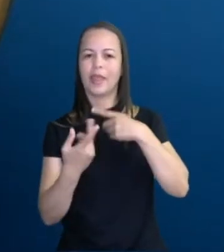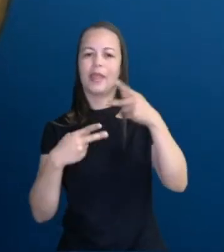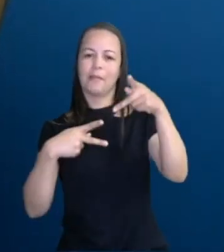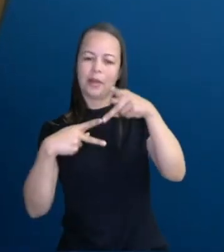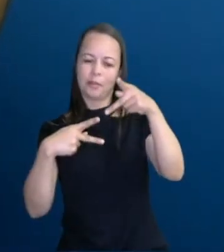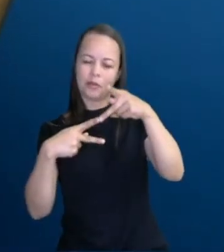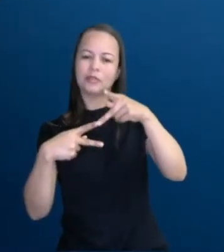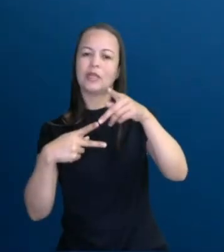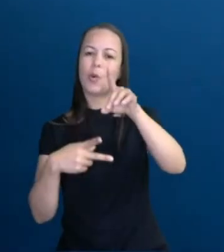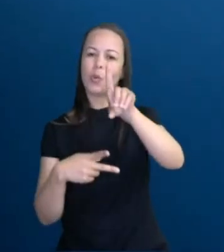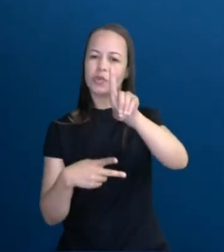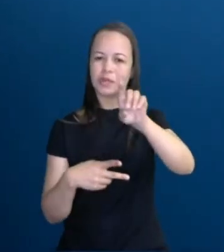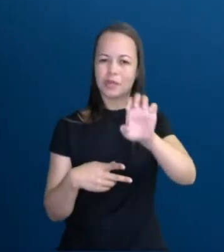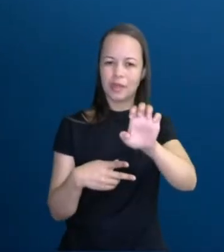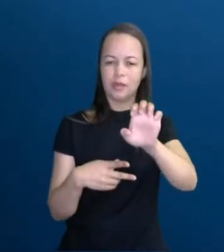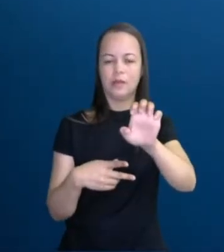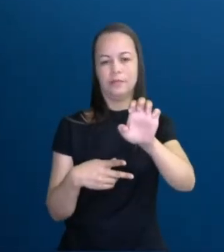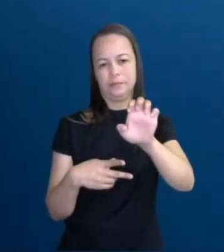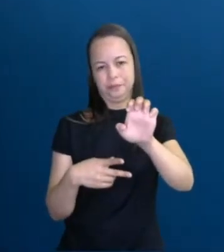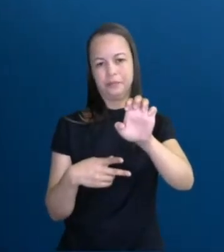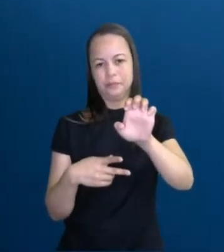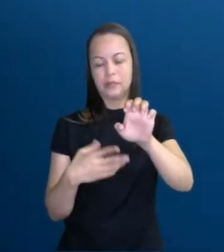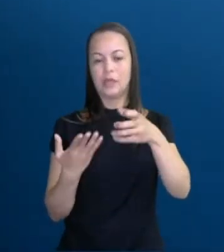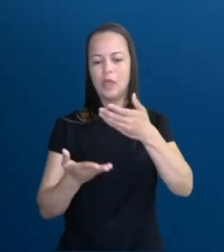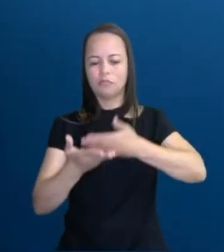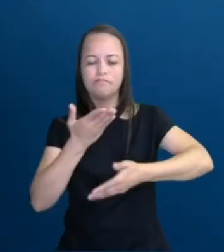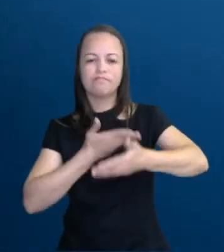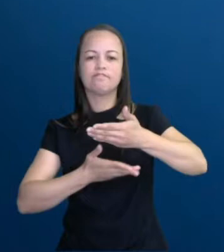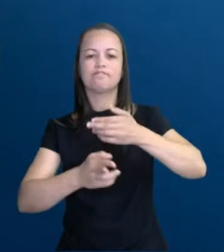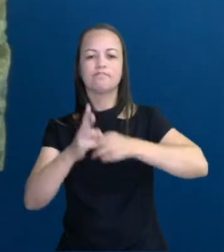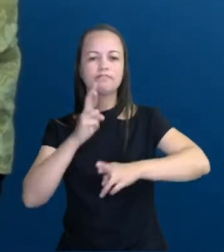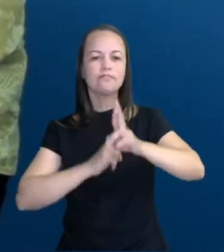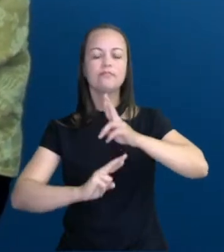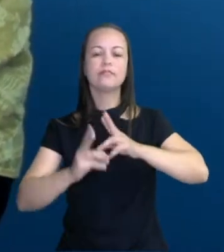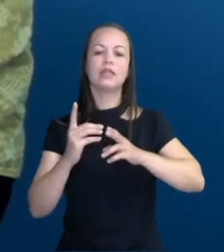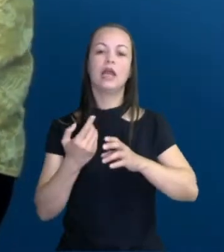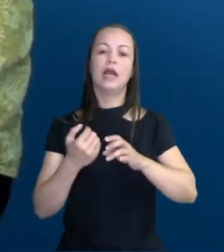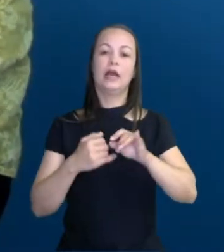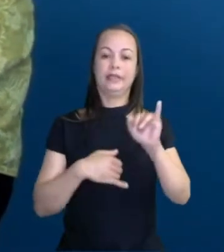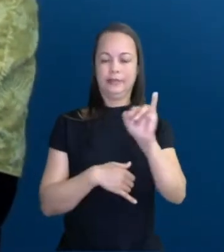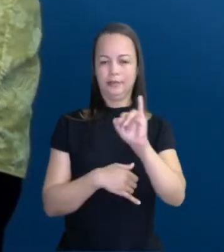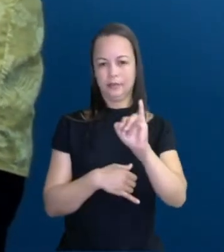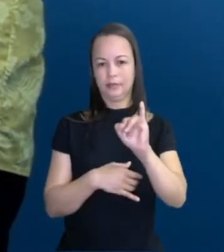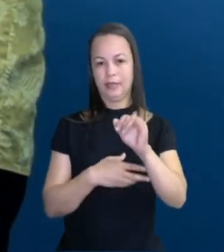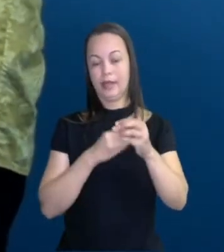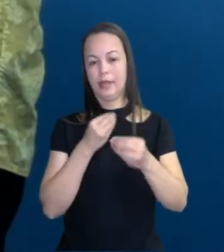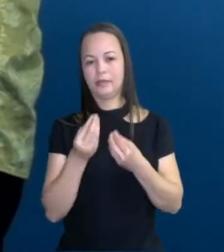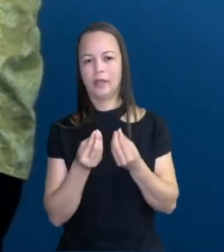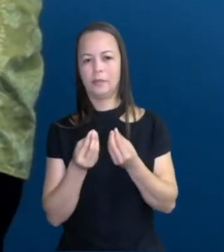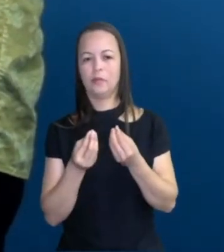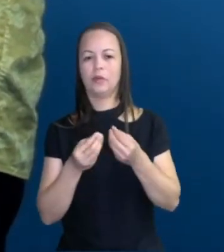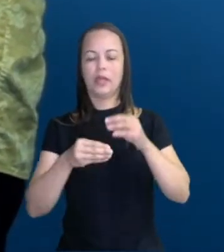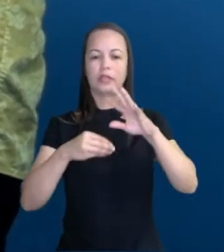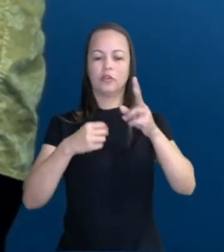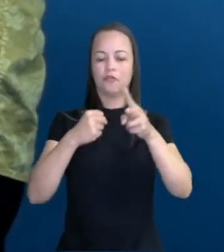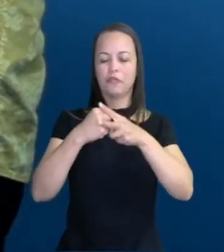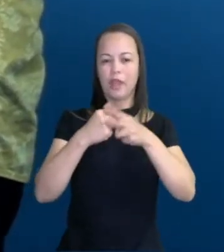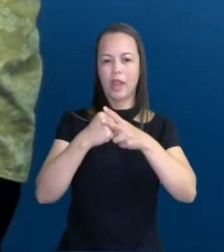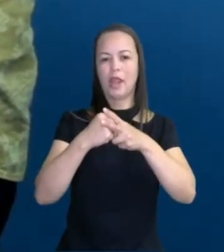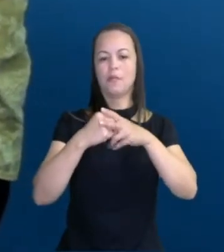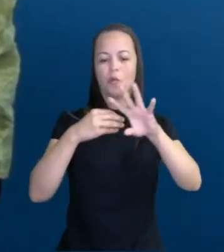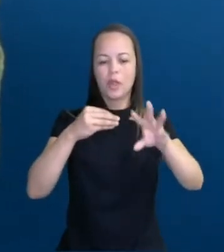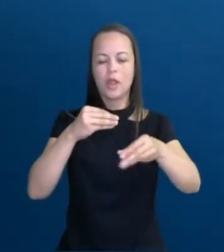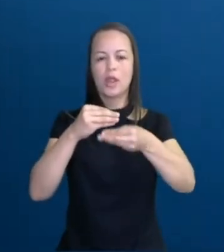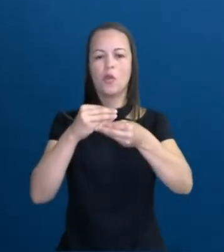a preposição de. Então, é uma relação indireta, porque entre o verbo e o complemento aparece